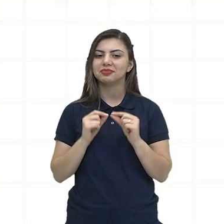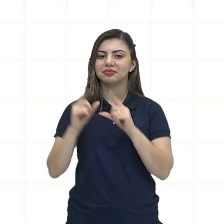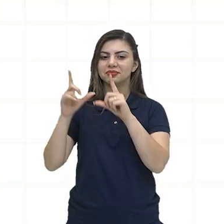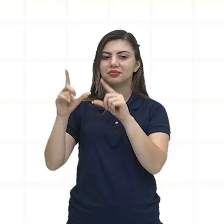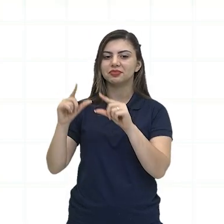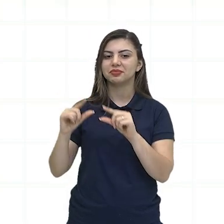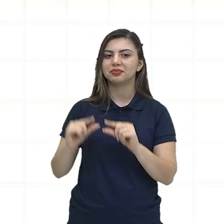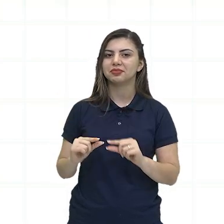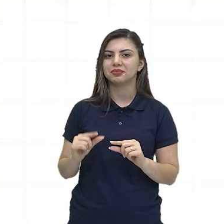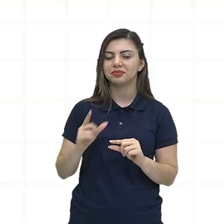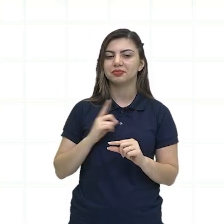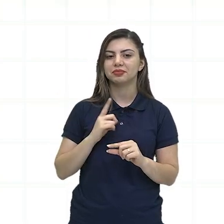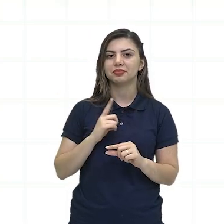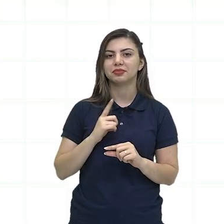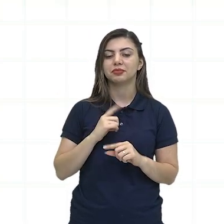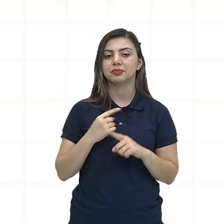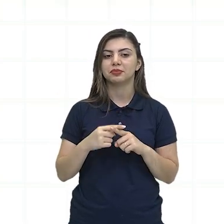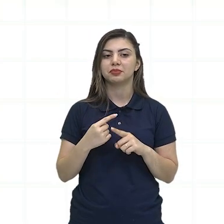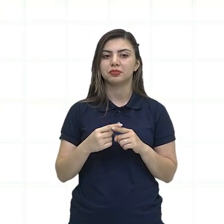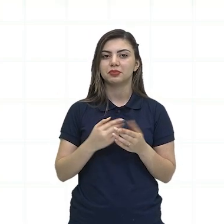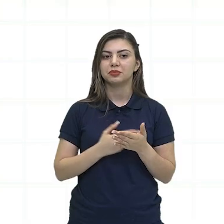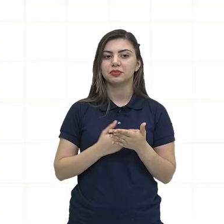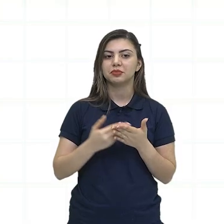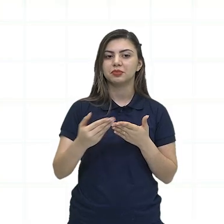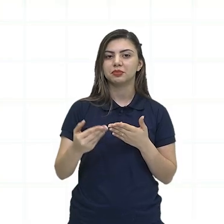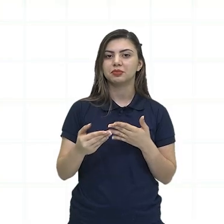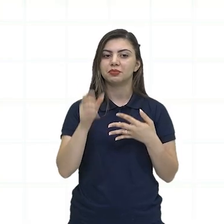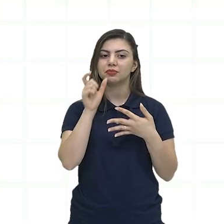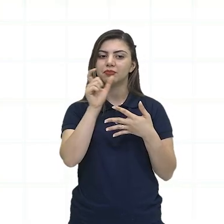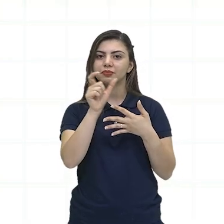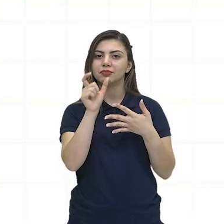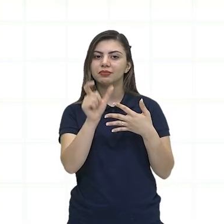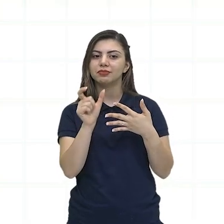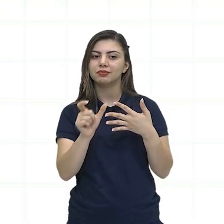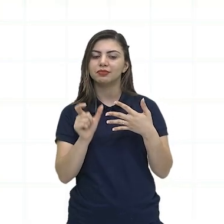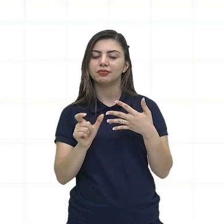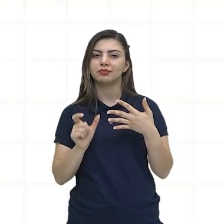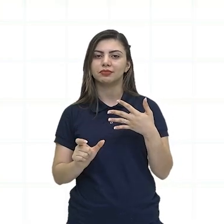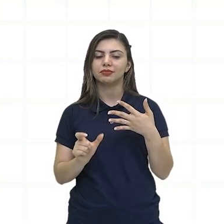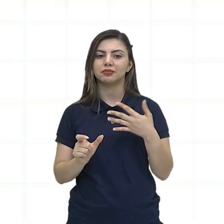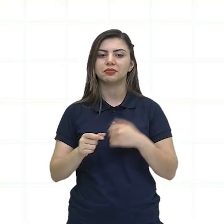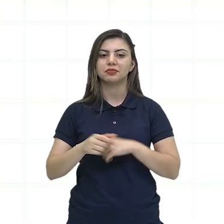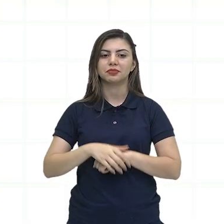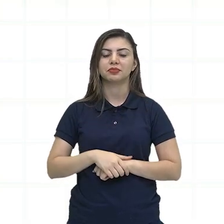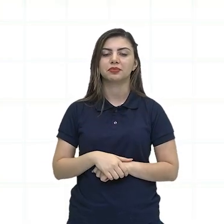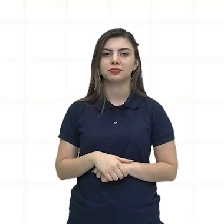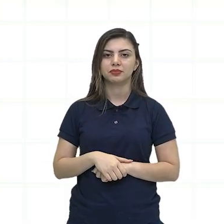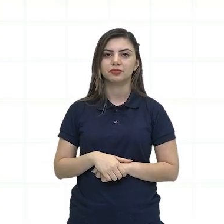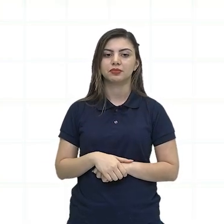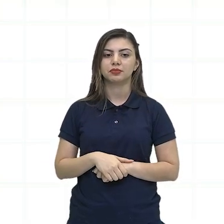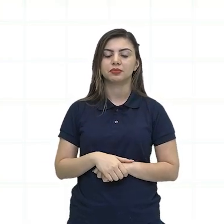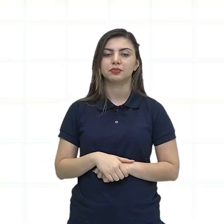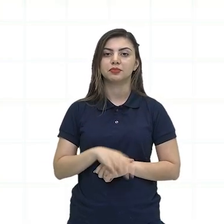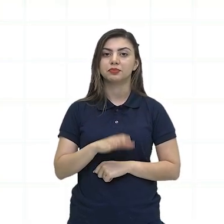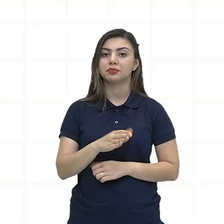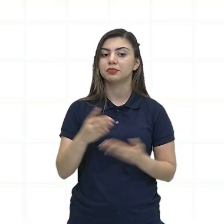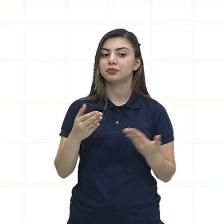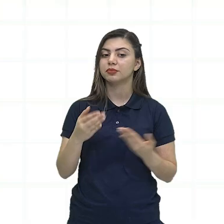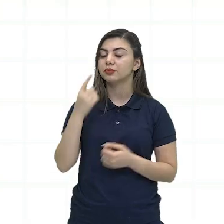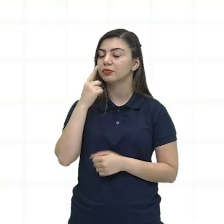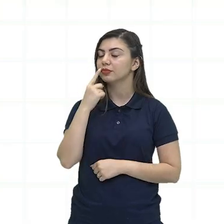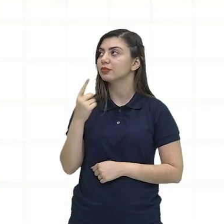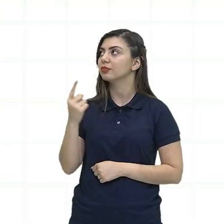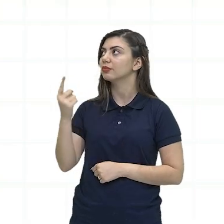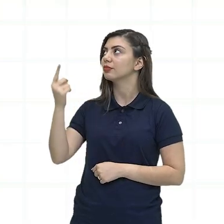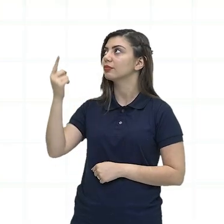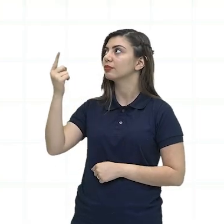né? Começa always, usually, often, sometimes, que é de vez em quando. E aqui, olha, está baixando